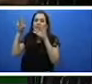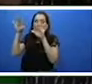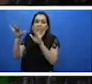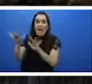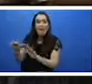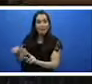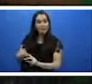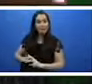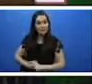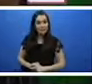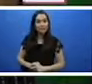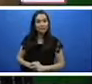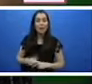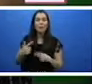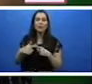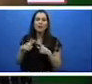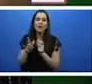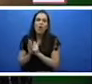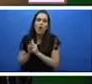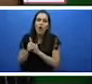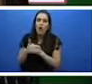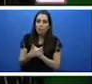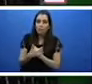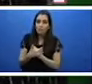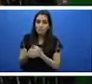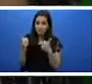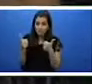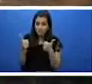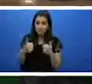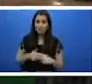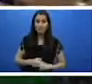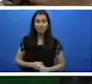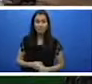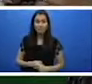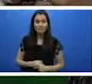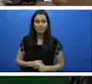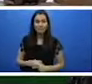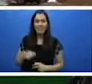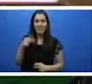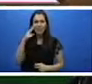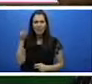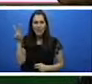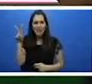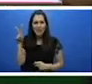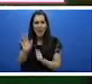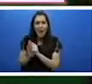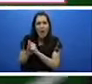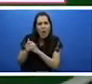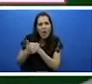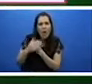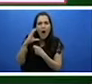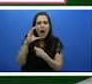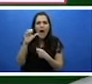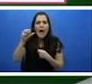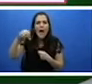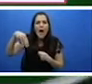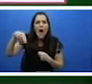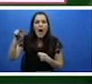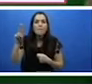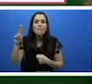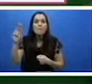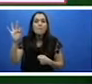Porque ajuda ele a se camuflar, tá? Olha só, ele se camufla na neve. Porque se nós